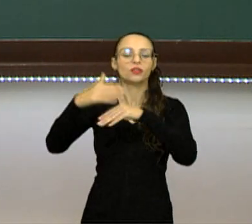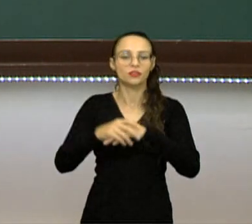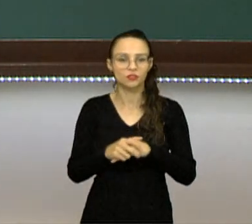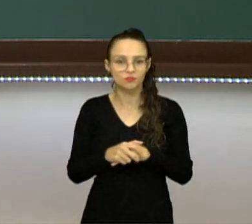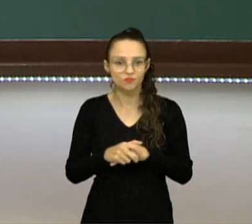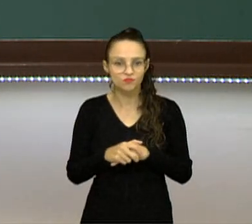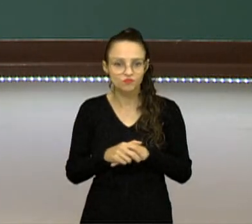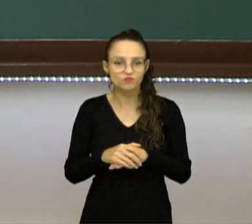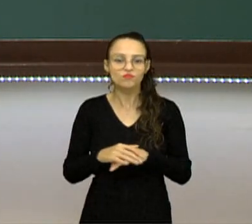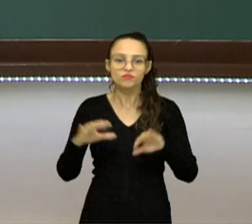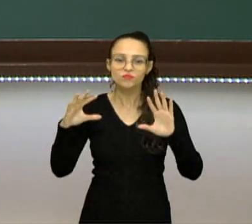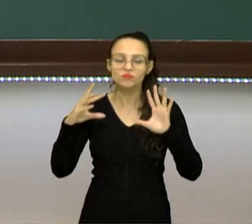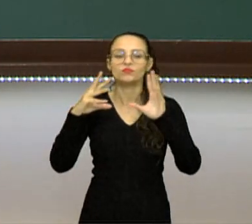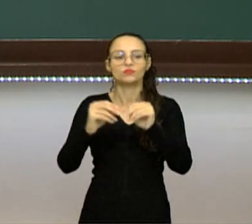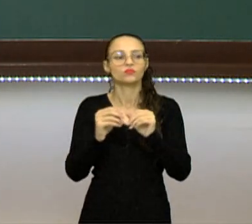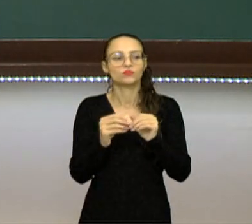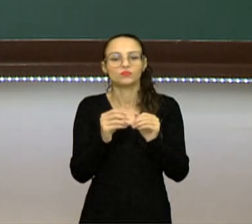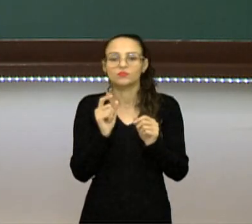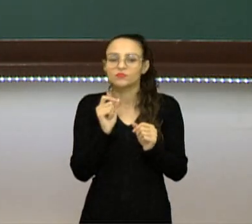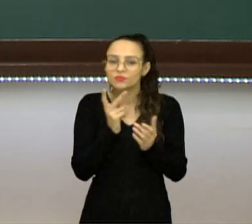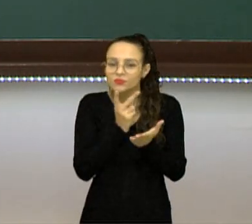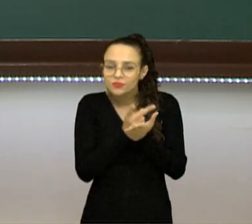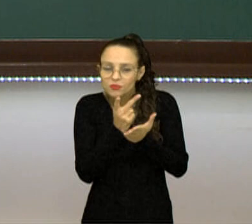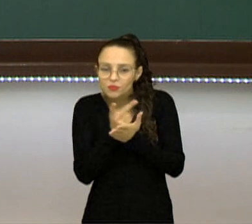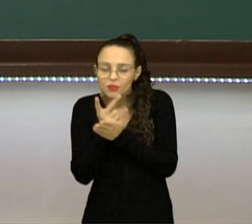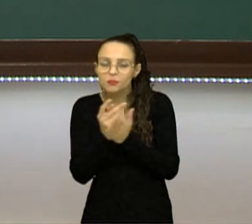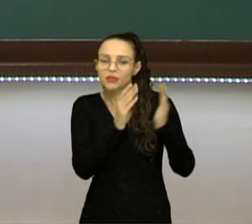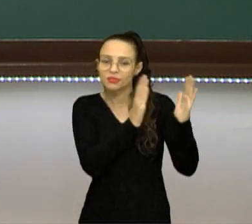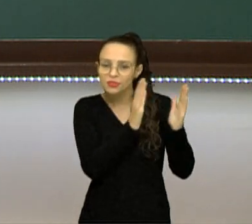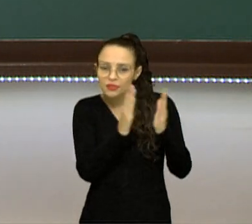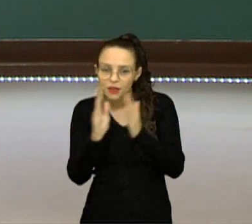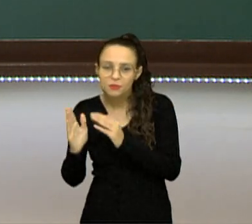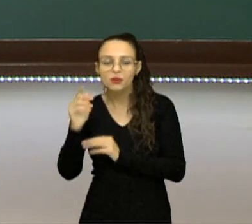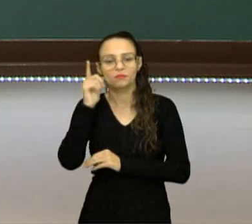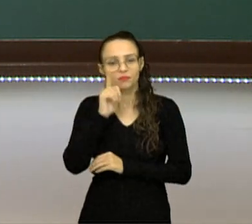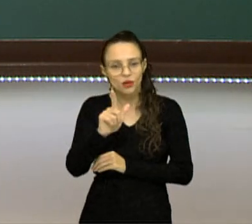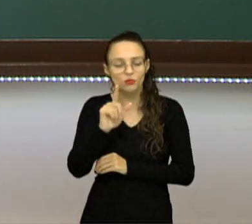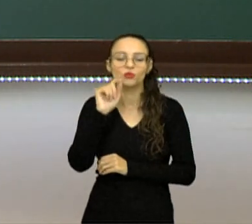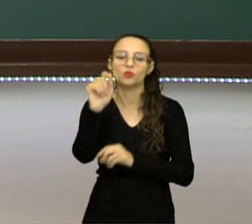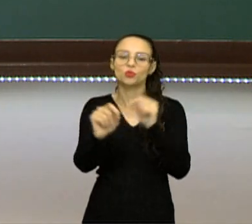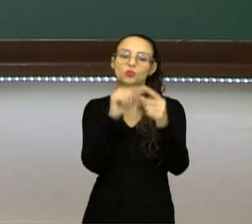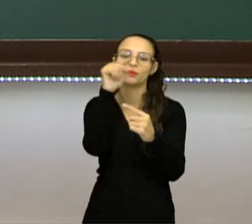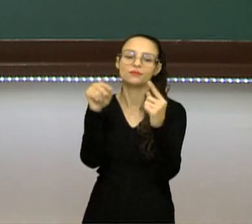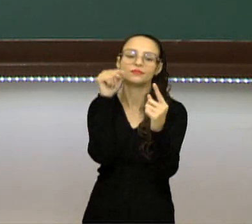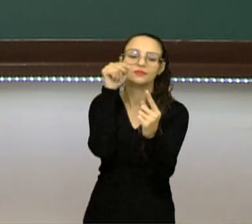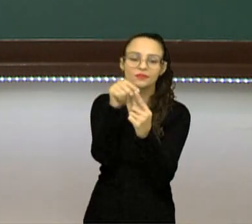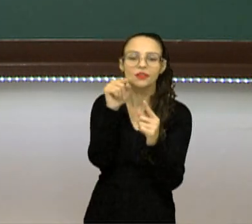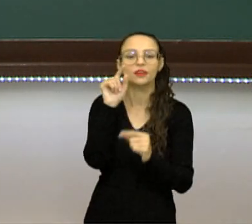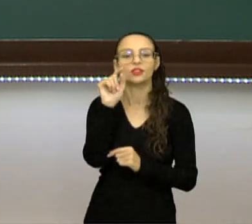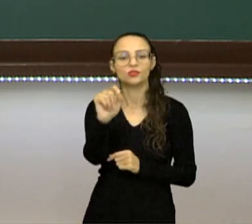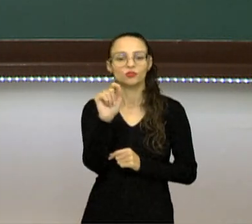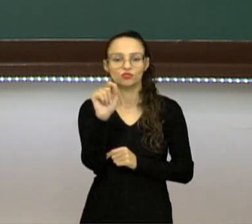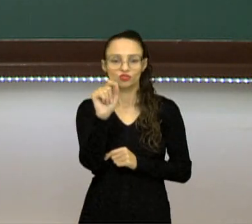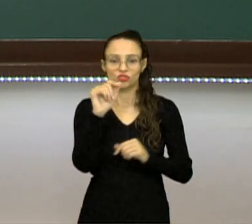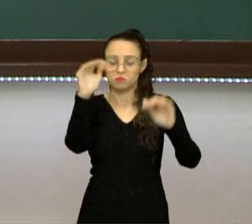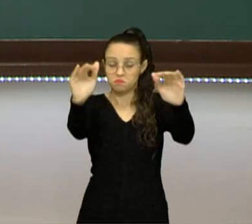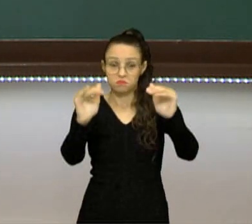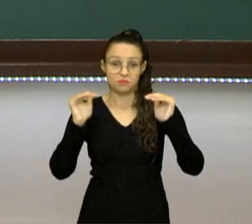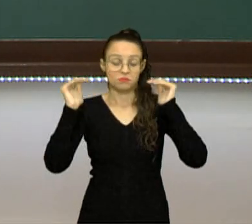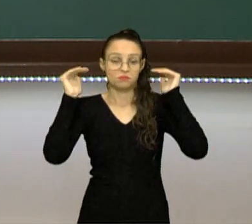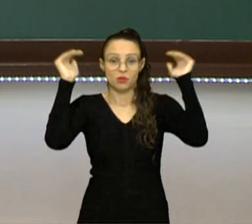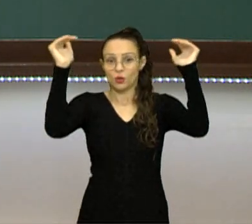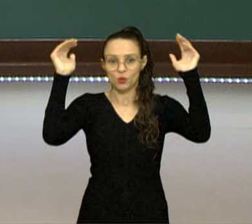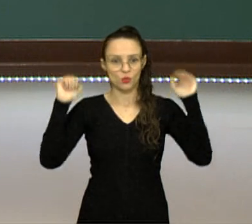que passar por a mesma etapa para se chegar nessa ideia de topo